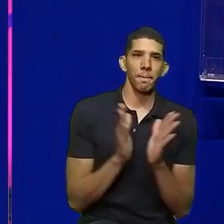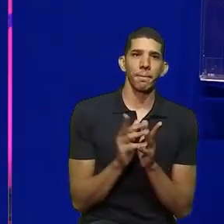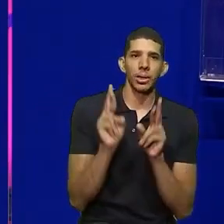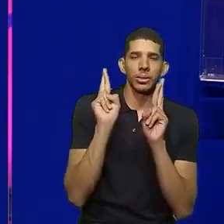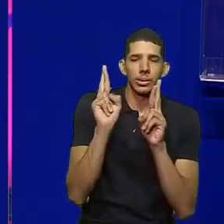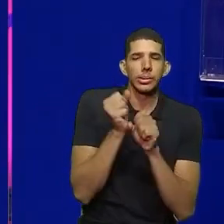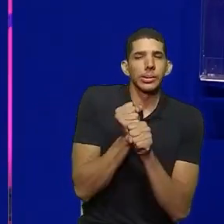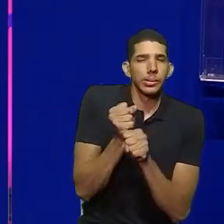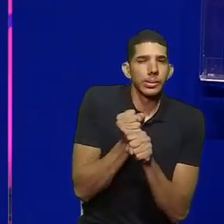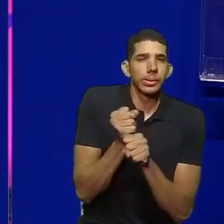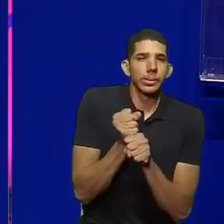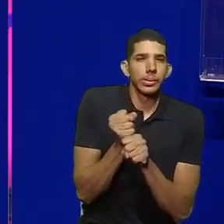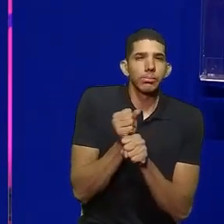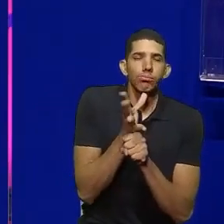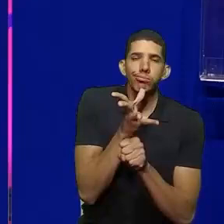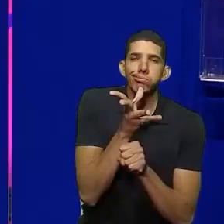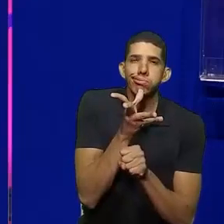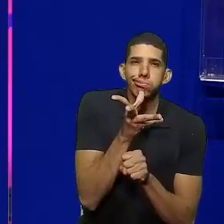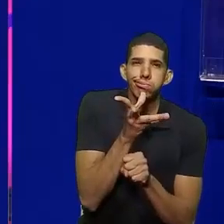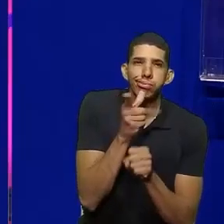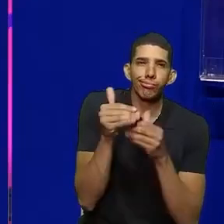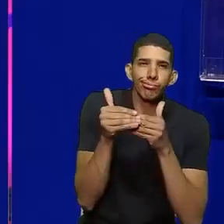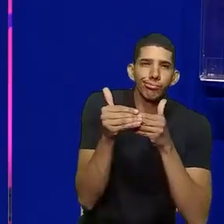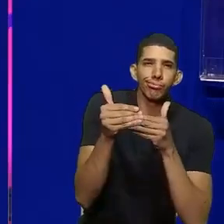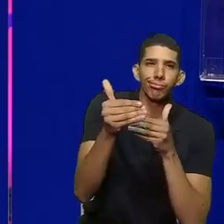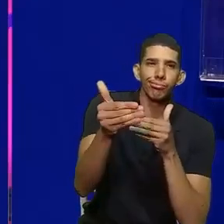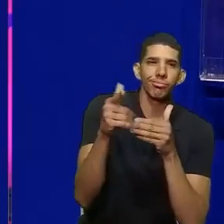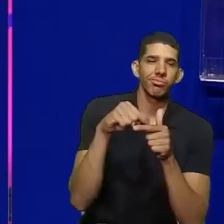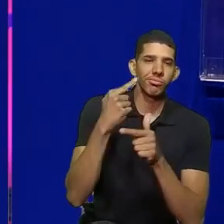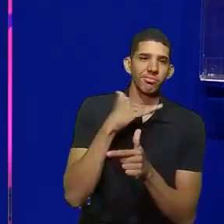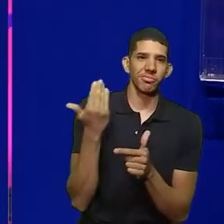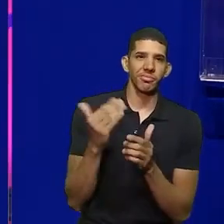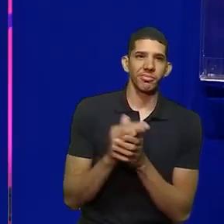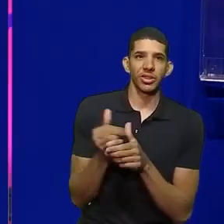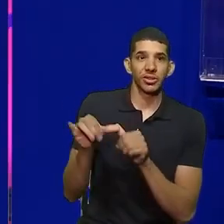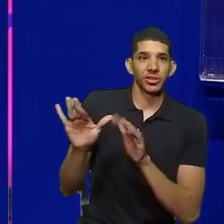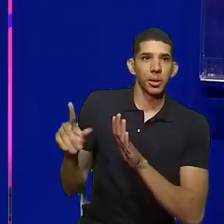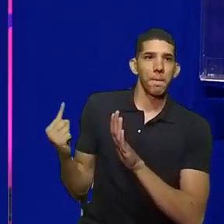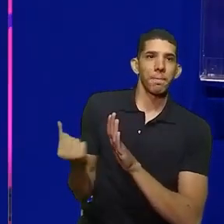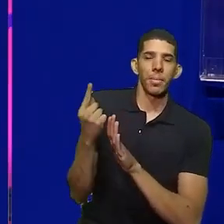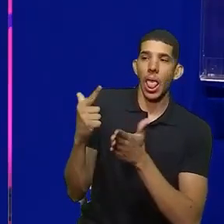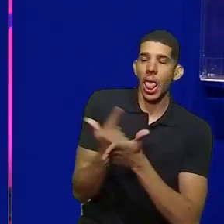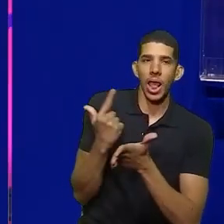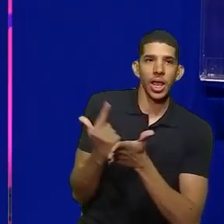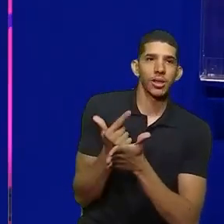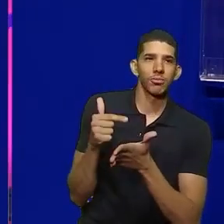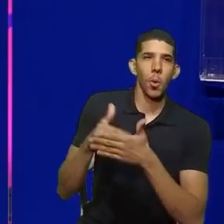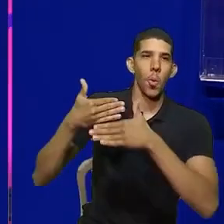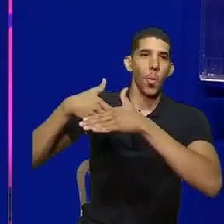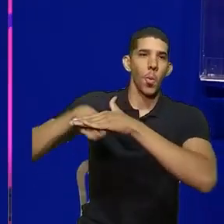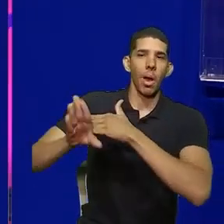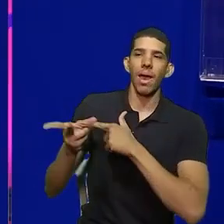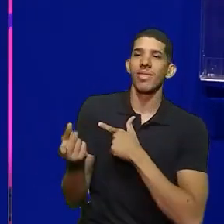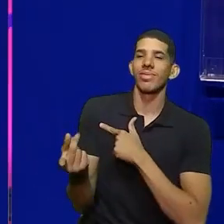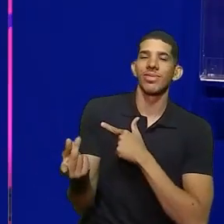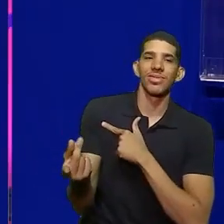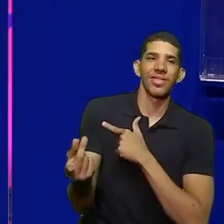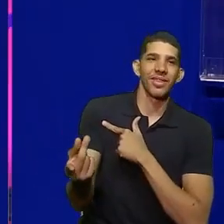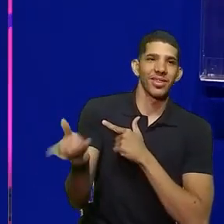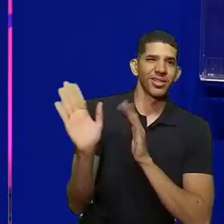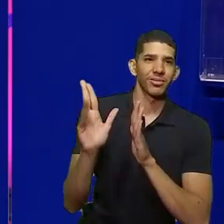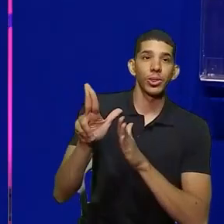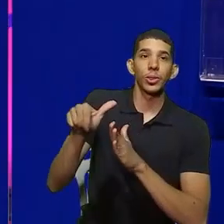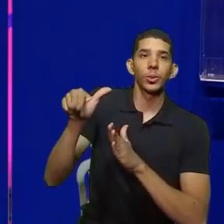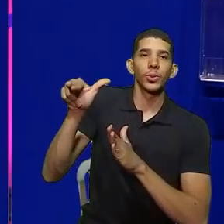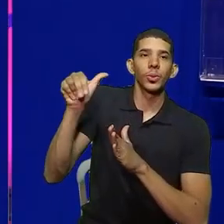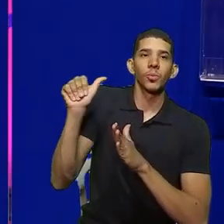de saber que um dia eu vou ter essa obra, o meu primeiro livro, que vai ficar aí eterno, né? E eu só tenho